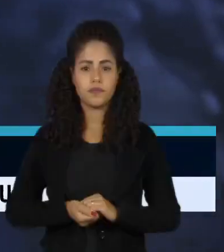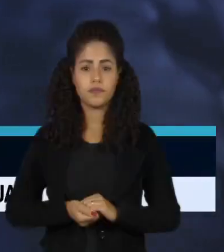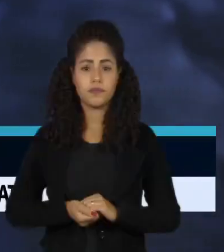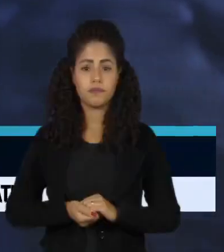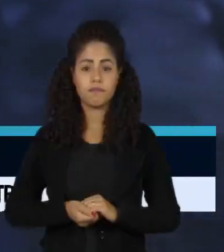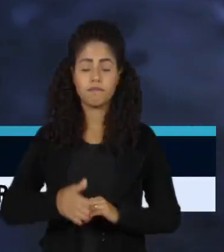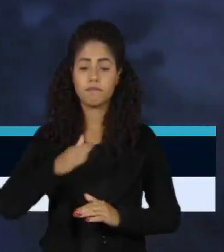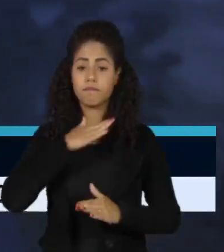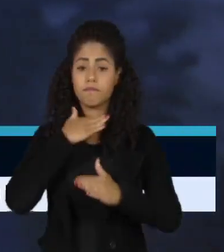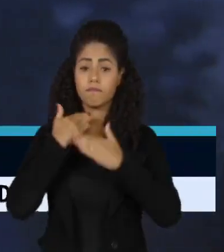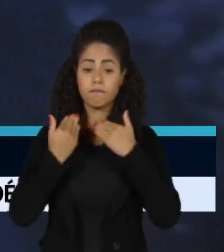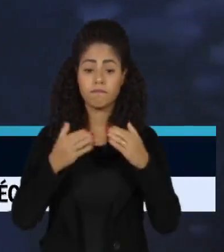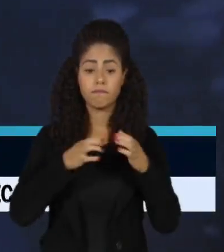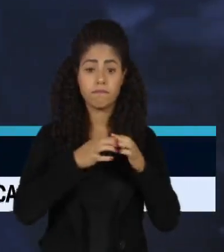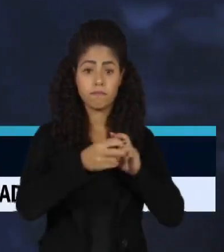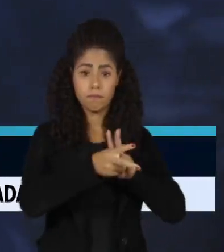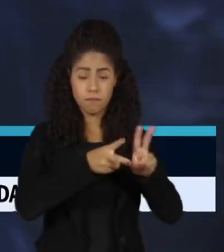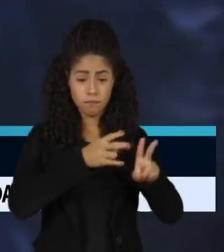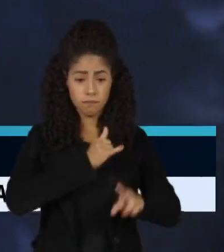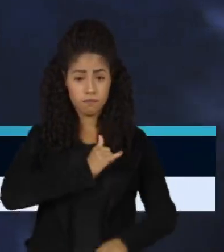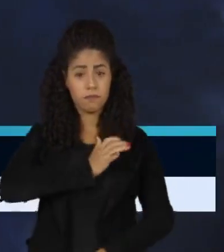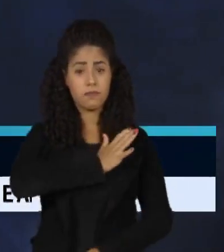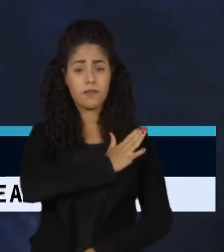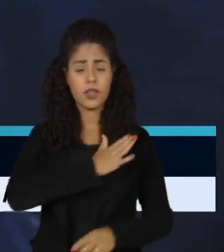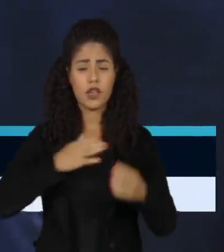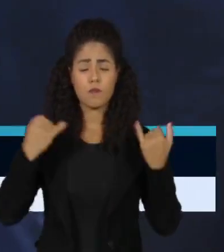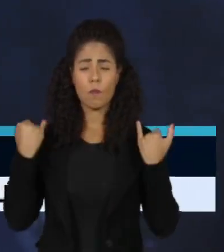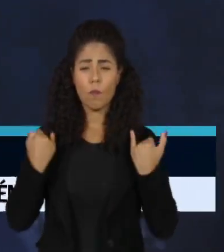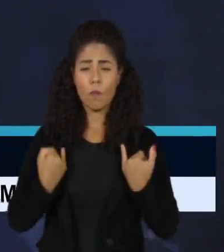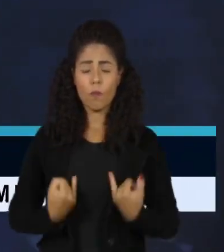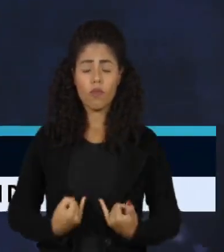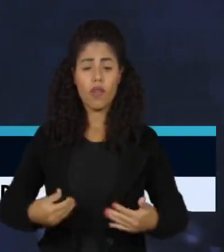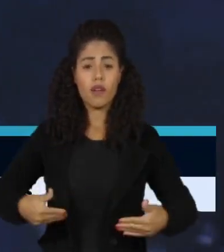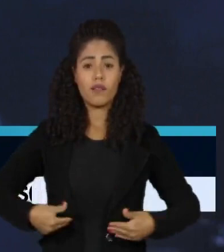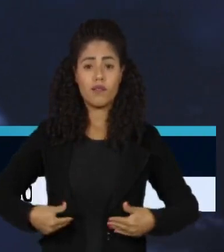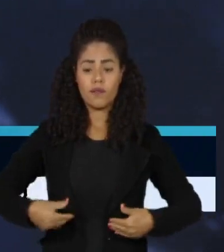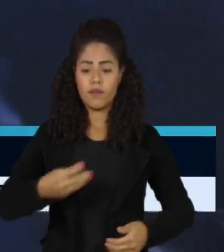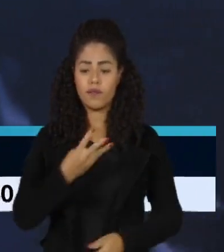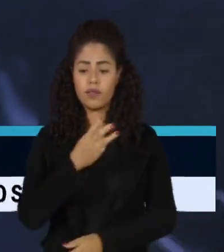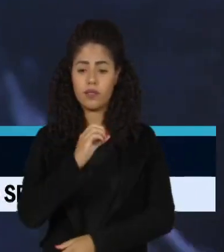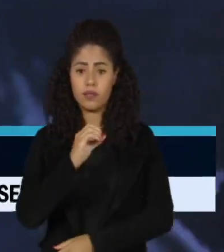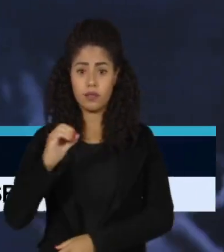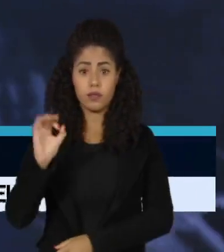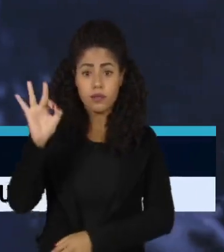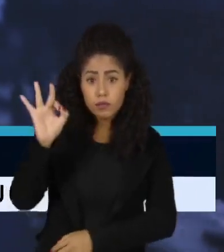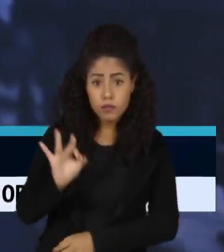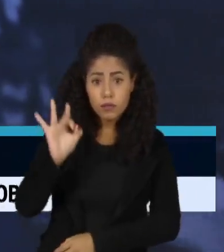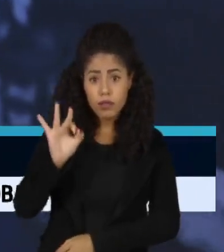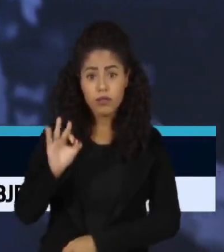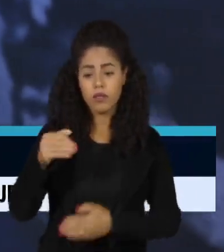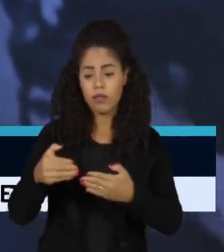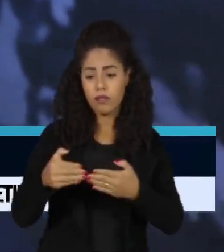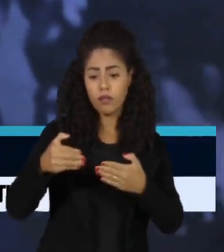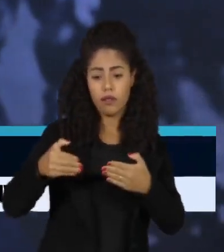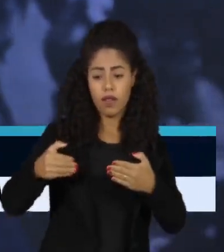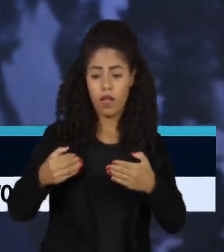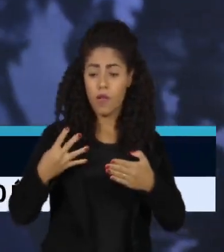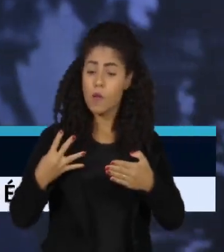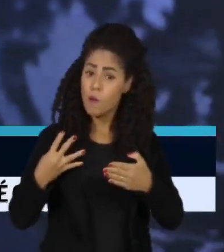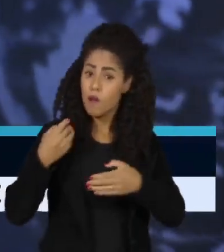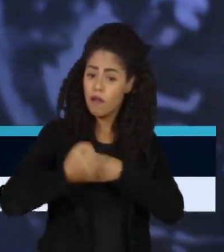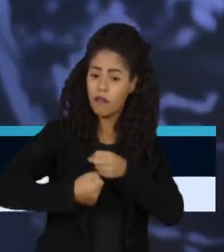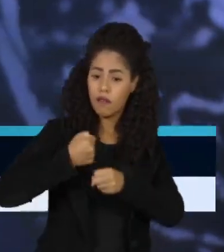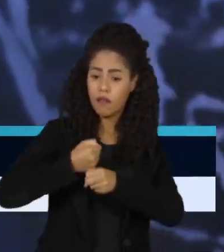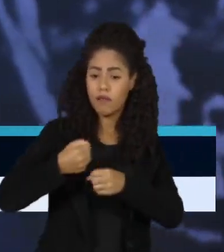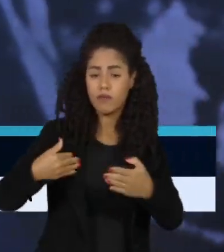As mortes de Yanomami por desnutrição cresceram mais de 300% nos últimos 4 anos. Jair Bolsonaro, que está nos Estados Unidos, falou